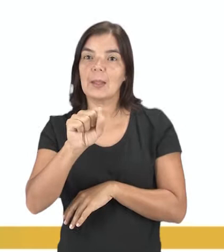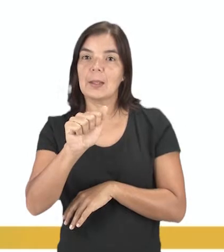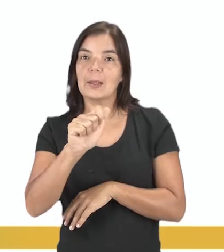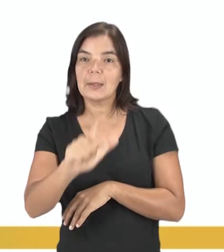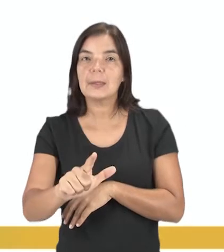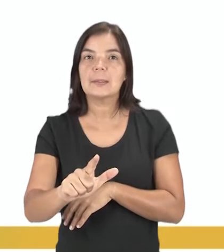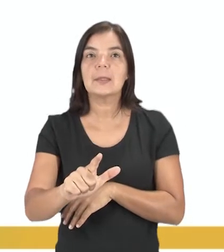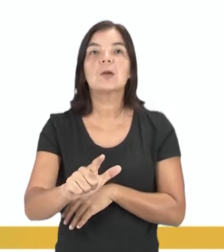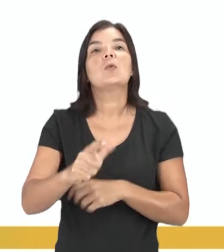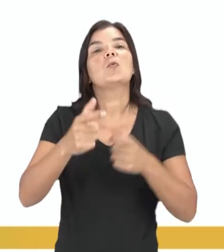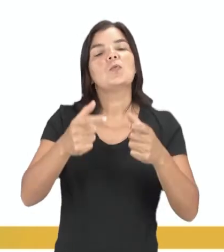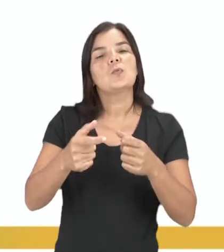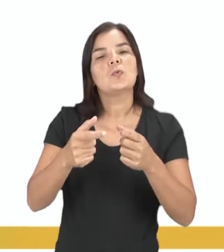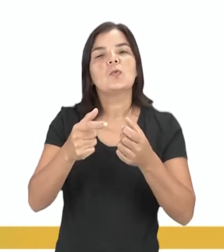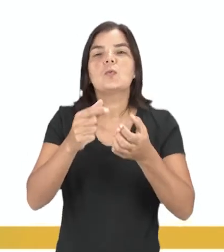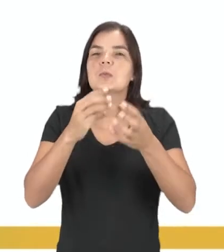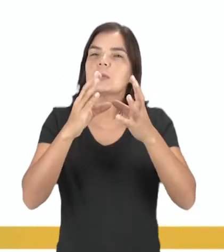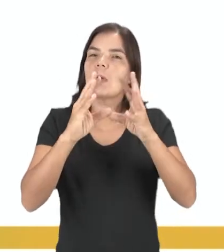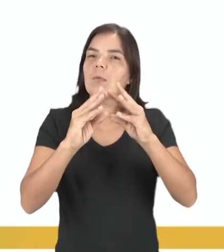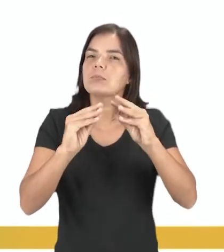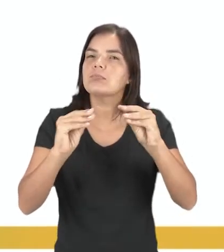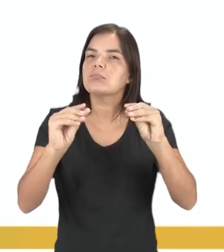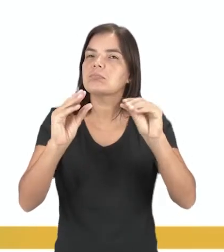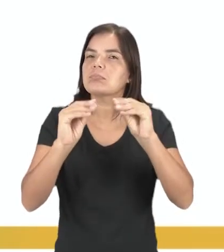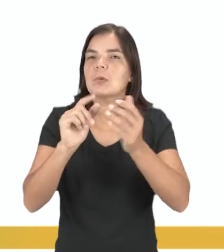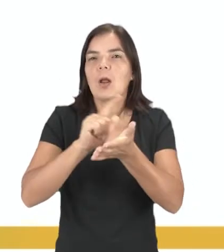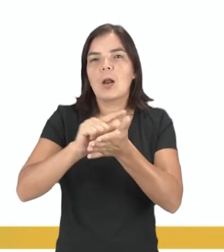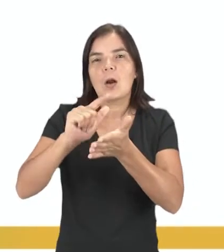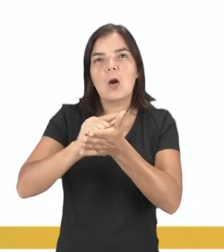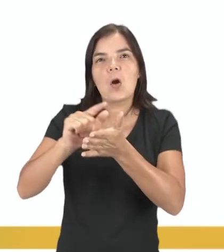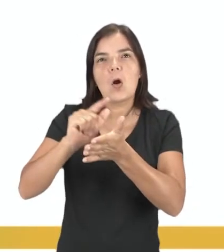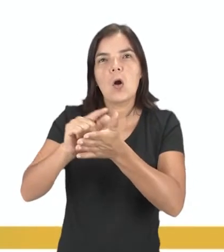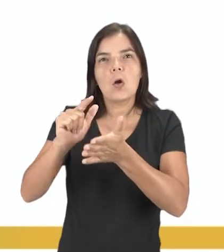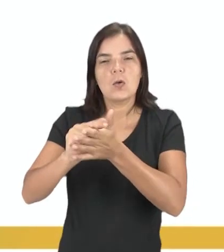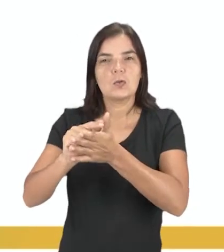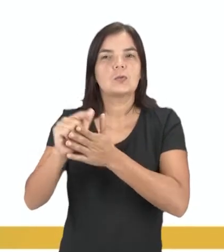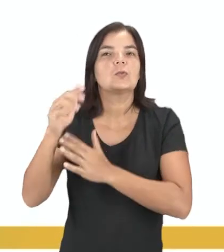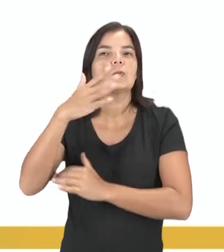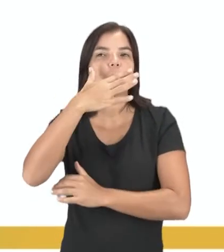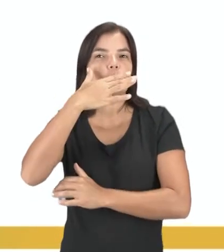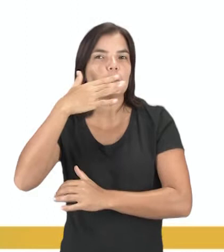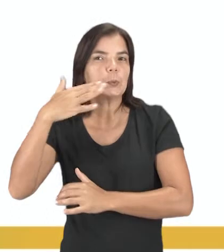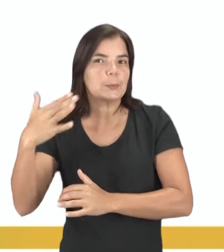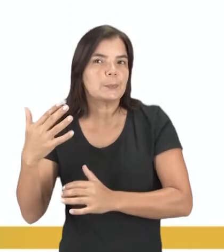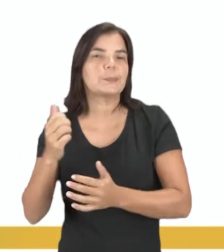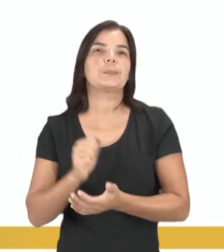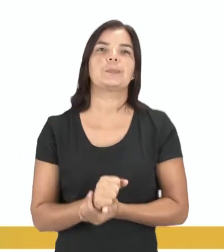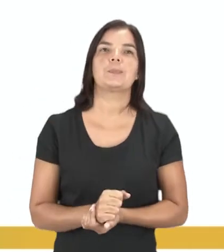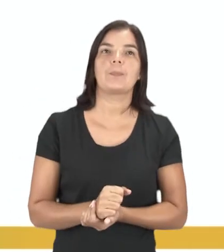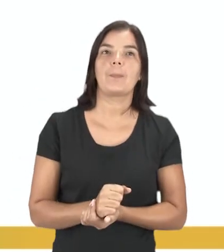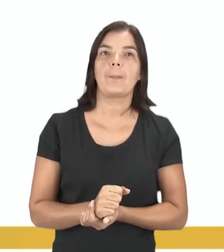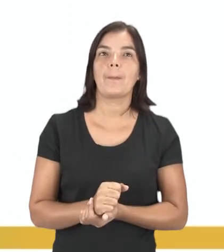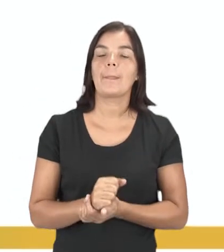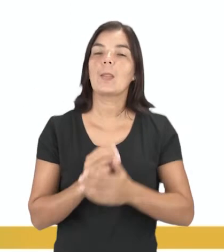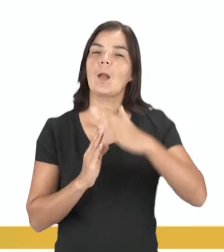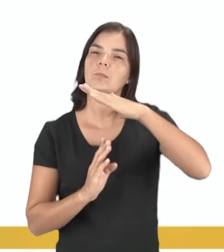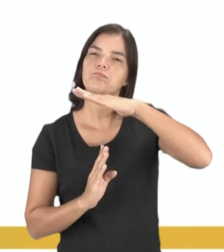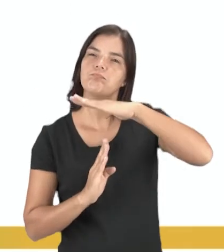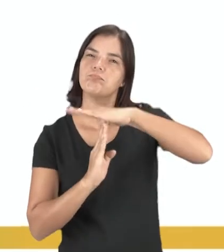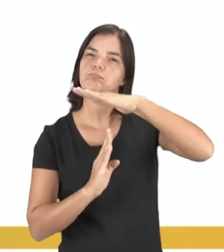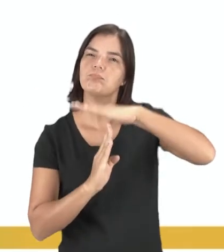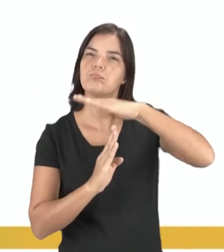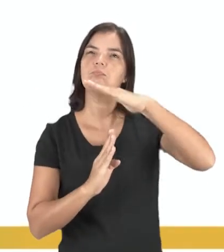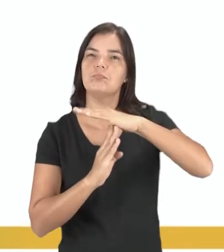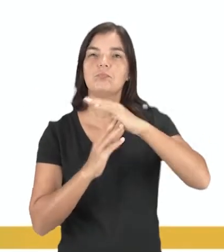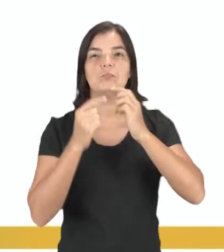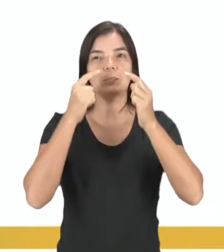nasal, onde é umedecido, aquecido e purificado. Então, no teto da cavidade